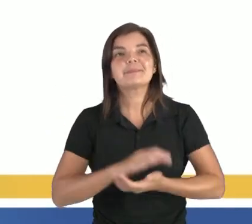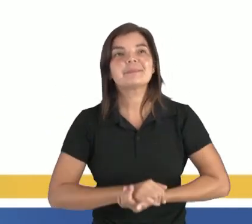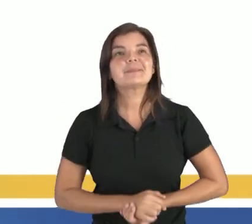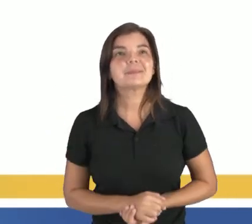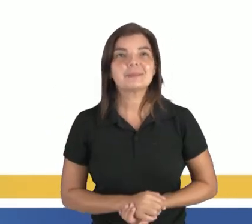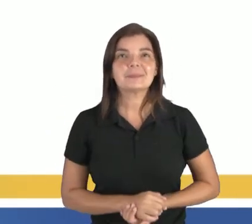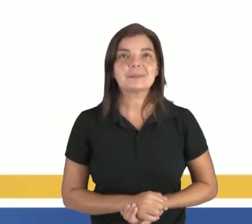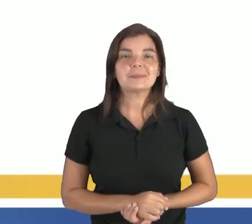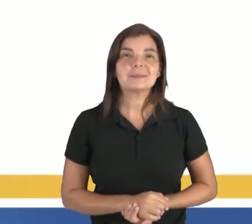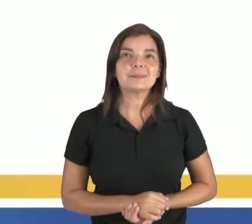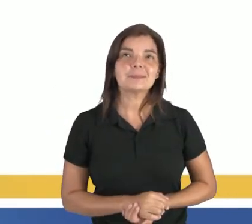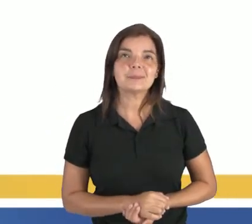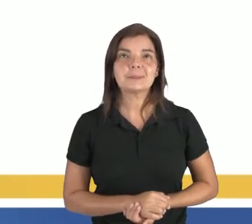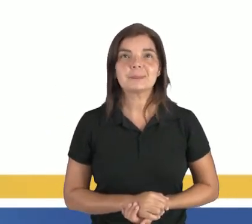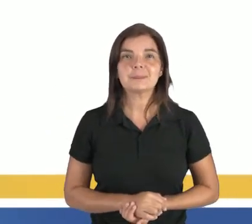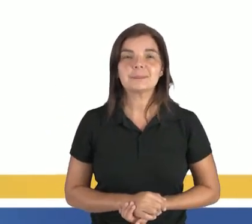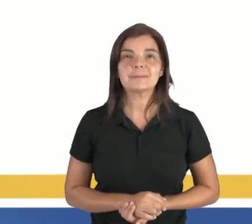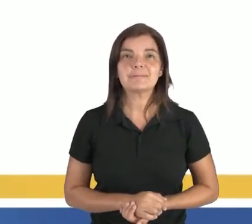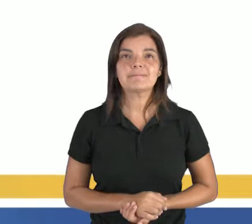pode ser intensify,